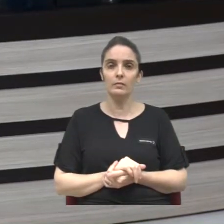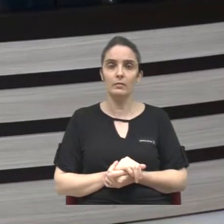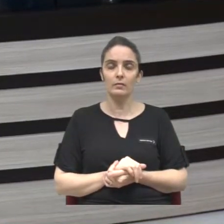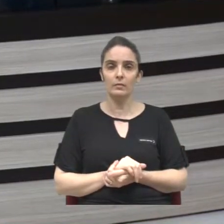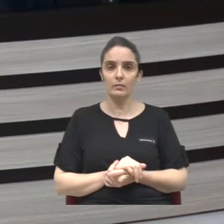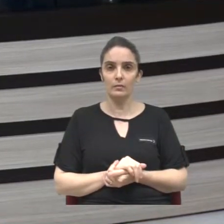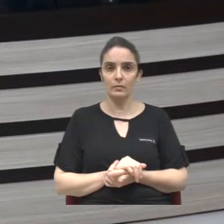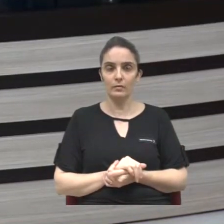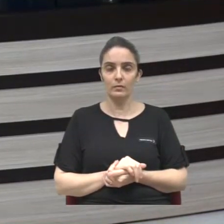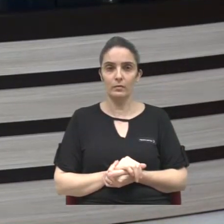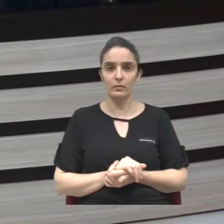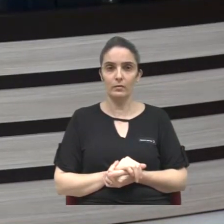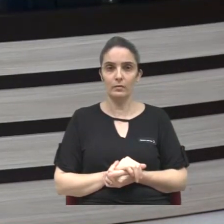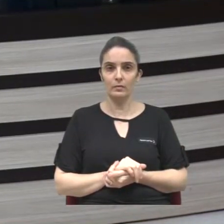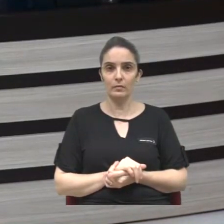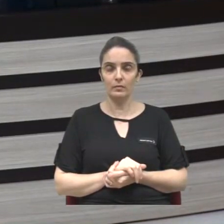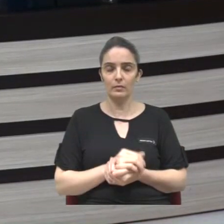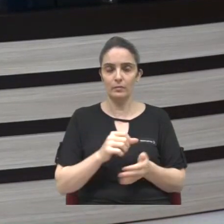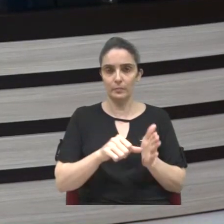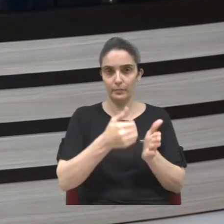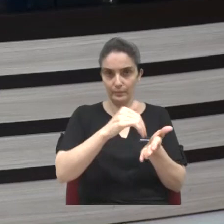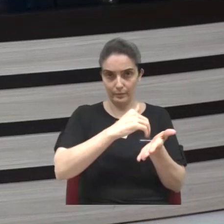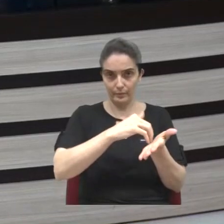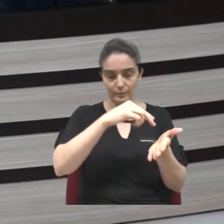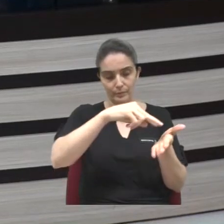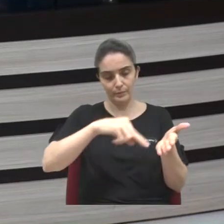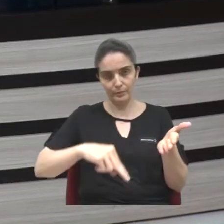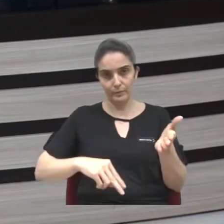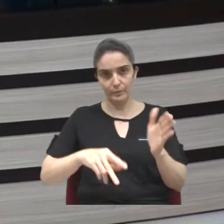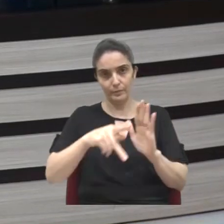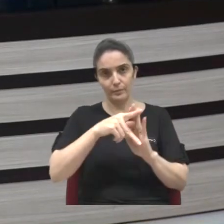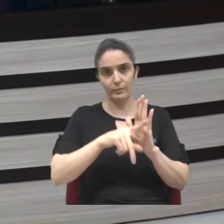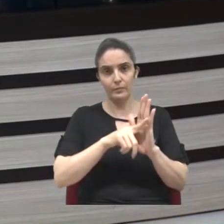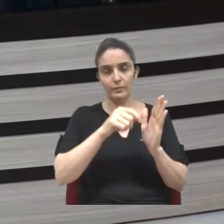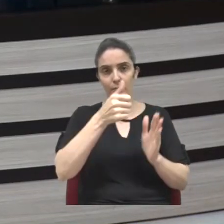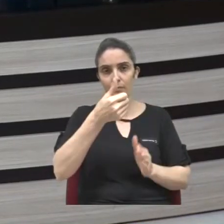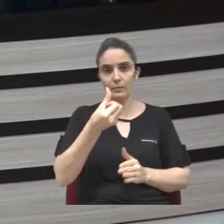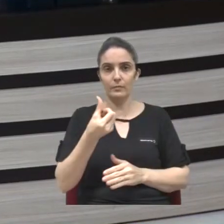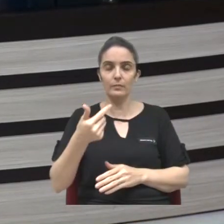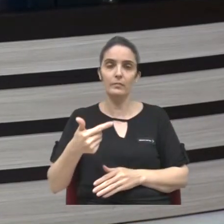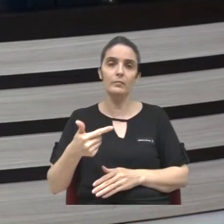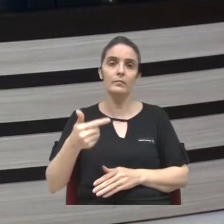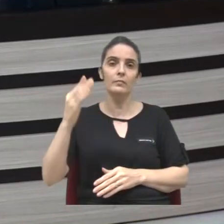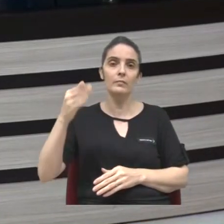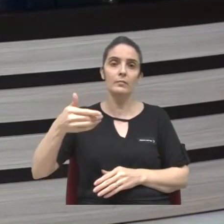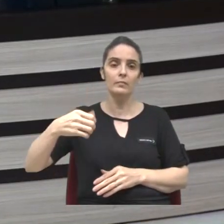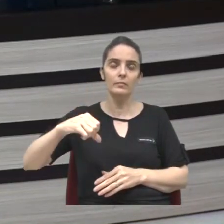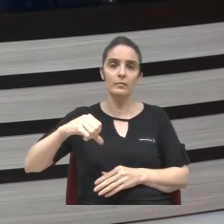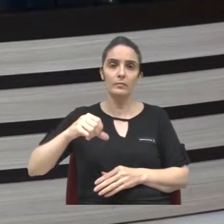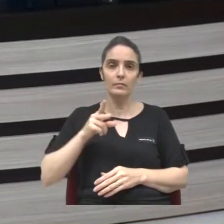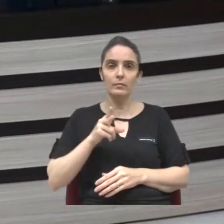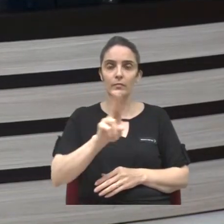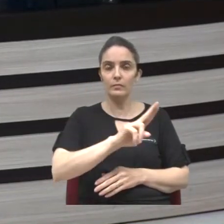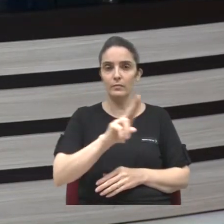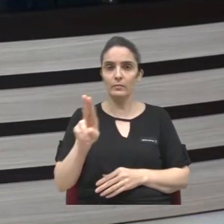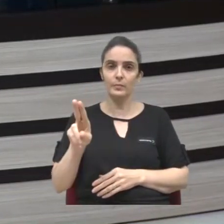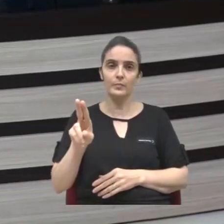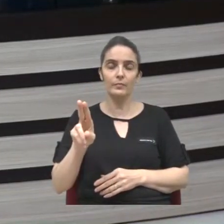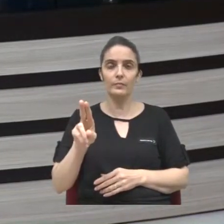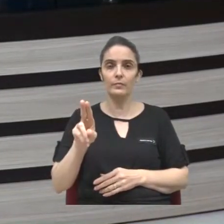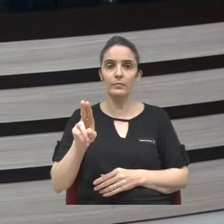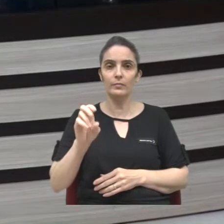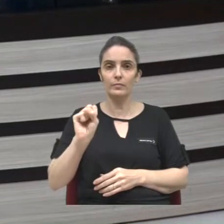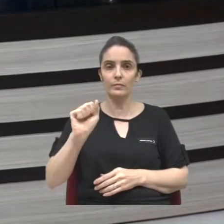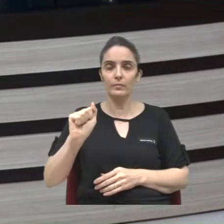vereador, primeiro secretário Jorge de Freitas. Projeto de Lei 162/2019 perpetua o nome de Santina